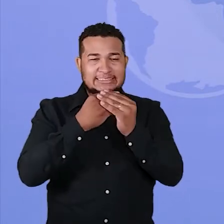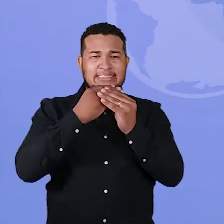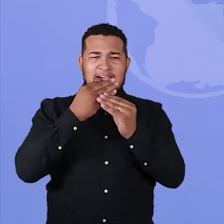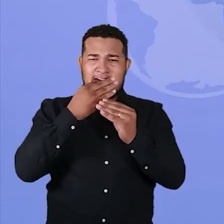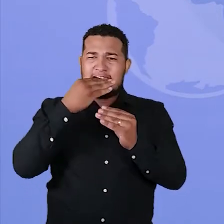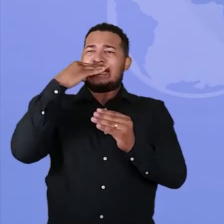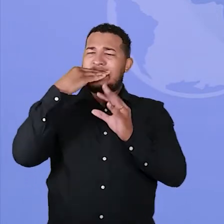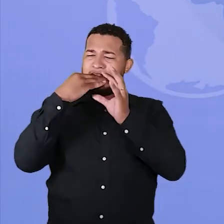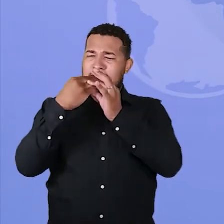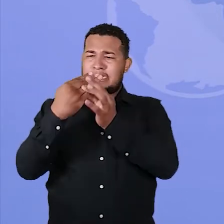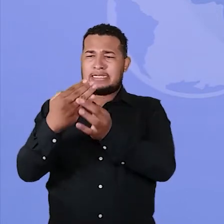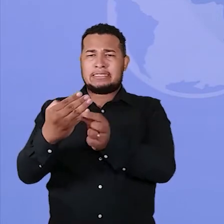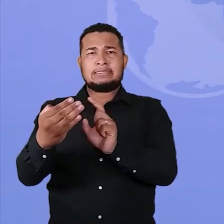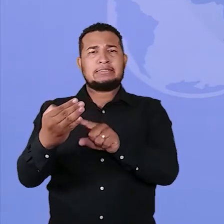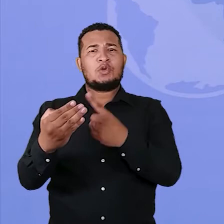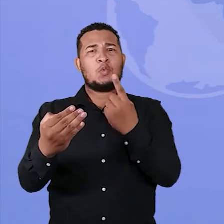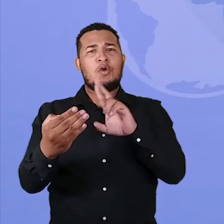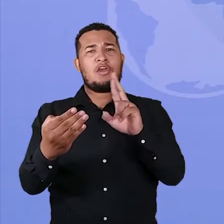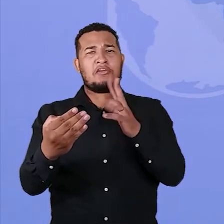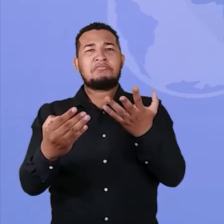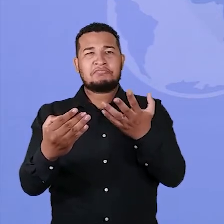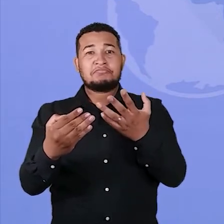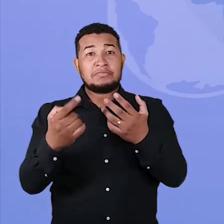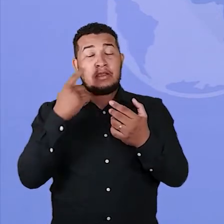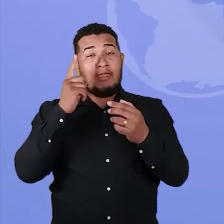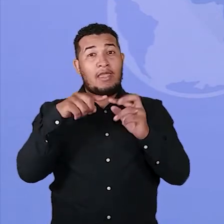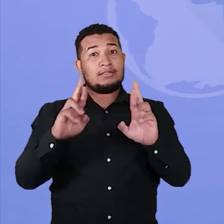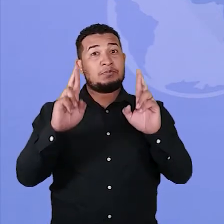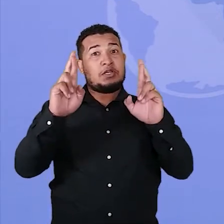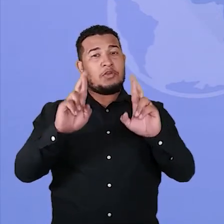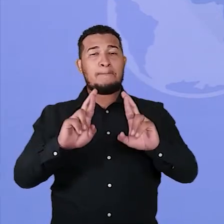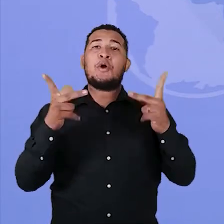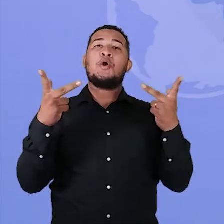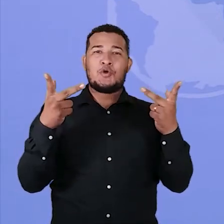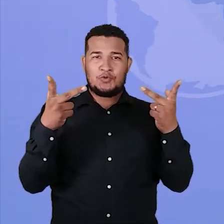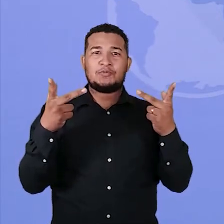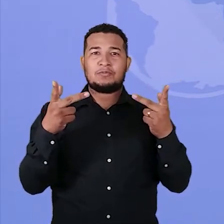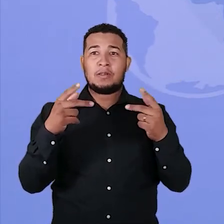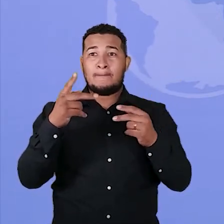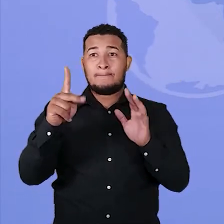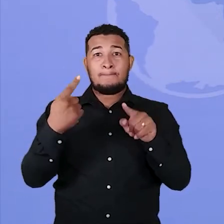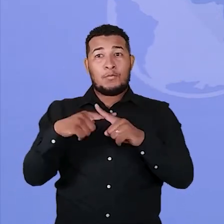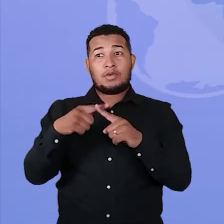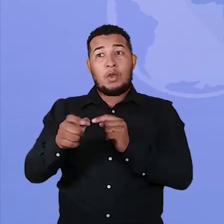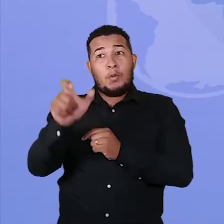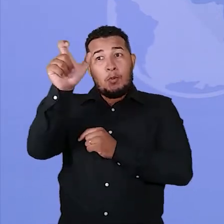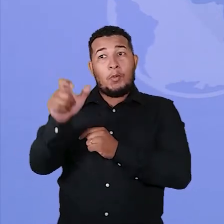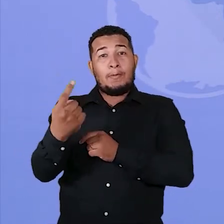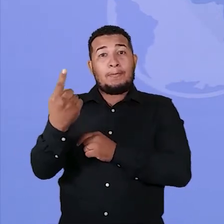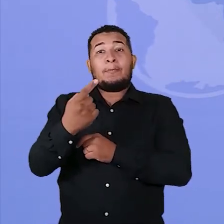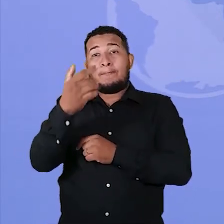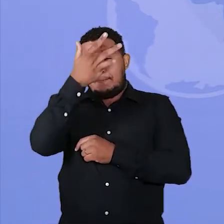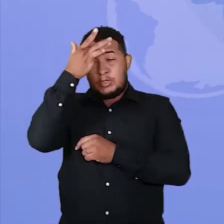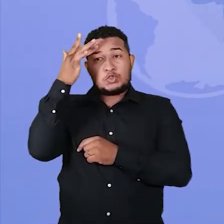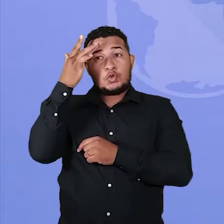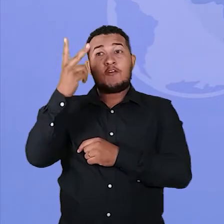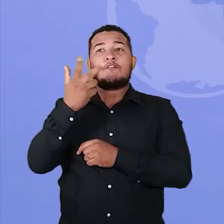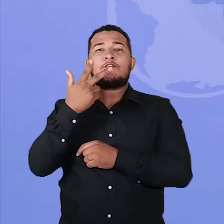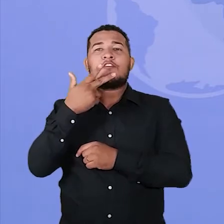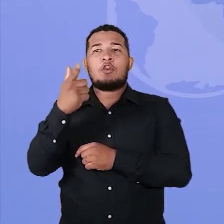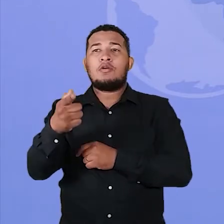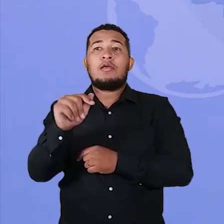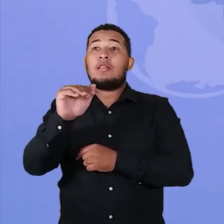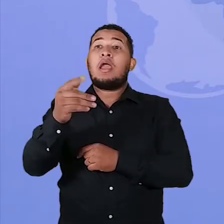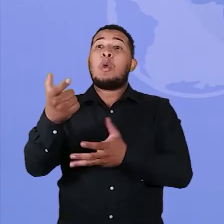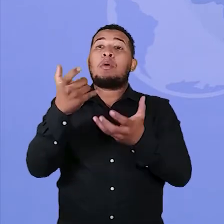uma quebra da expectativa ali. O primeiro personagem não deixou claro que o que ele queria